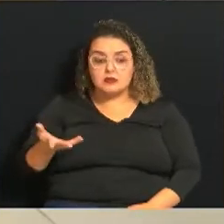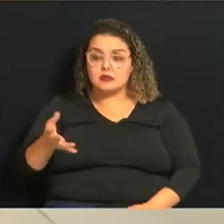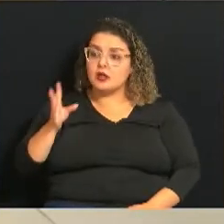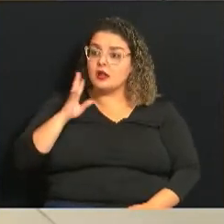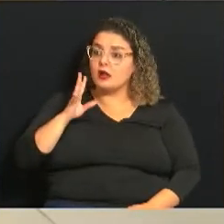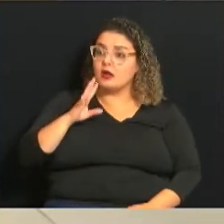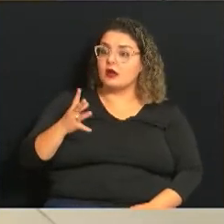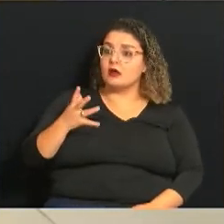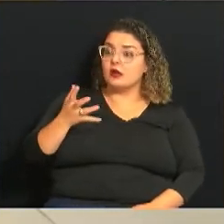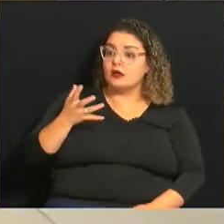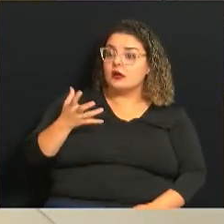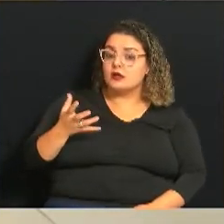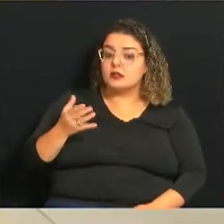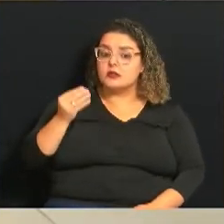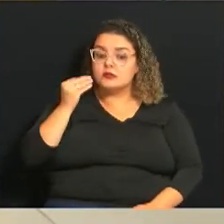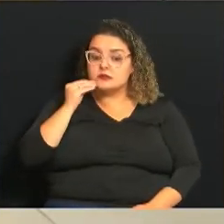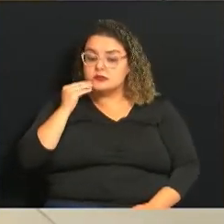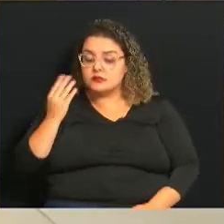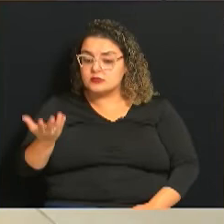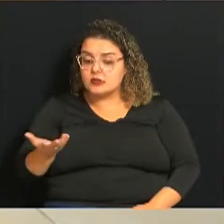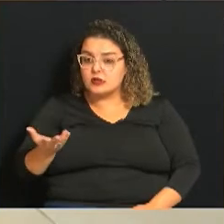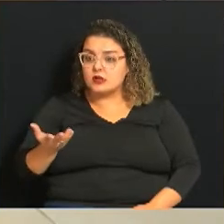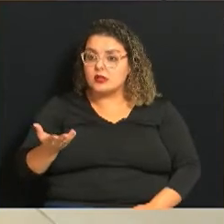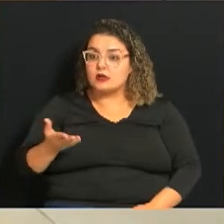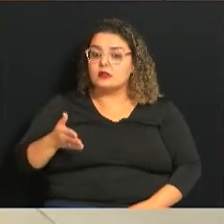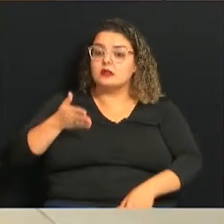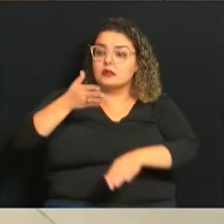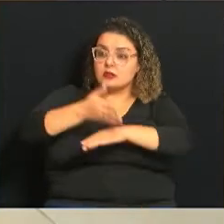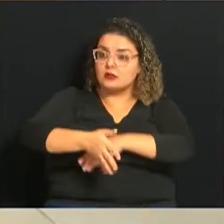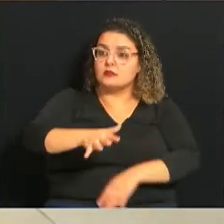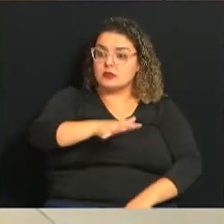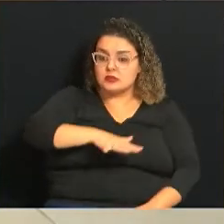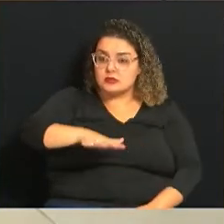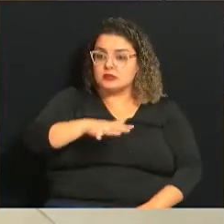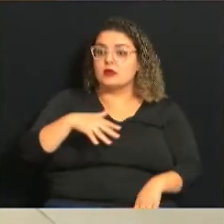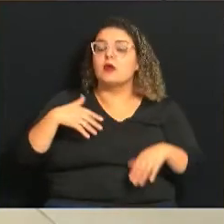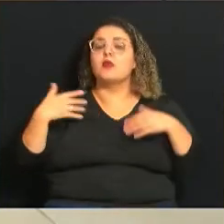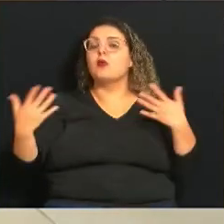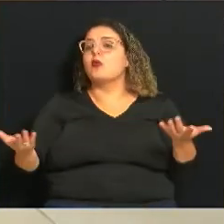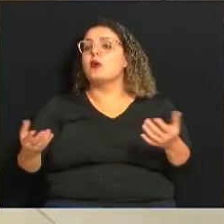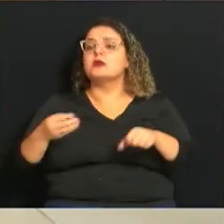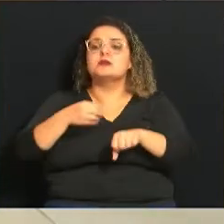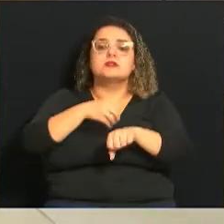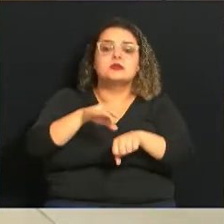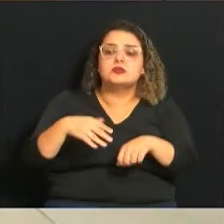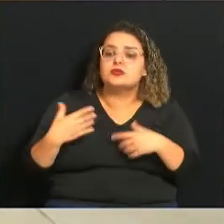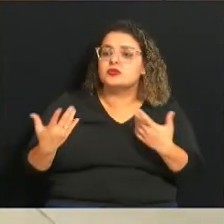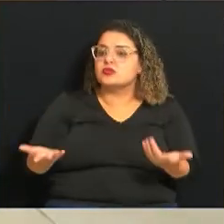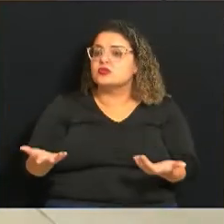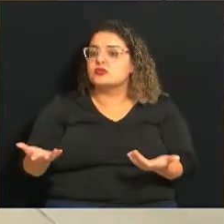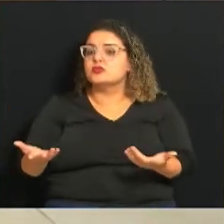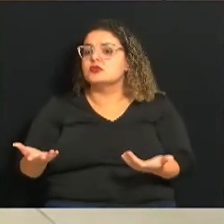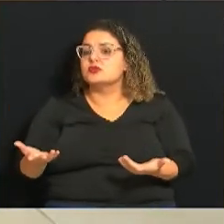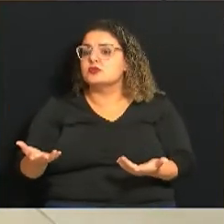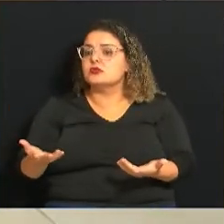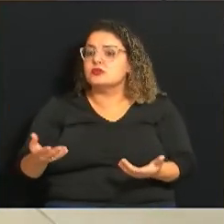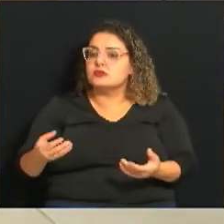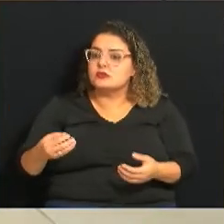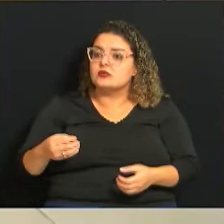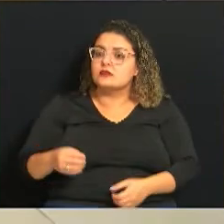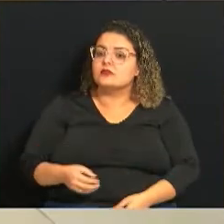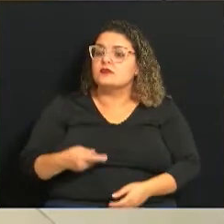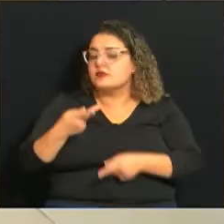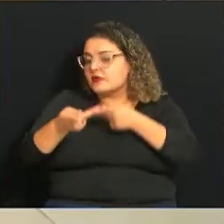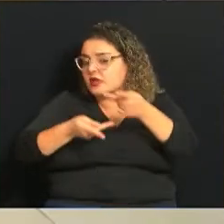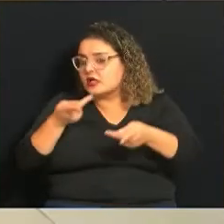gostaria de tentar, gostaria de ir para essa área, né? Quais as dicas que você passaria para esse pessoal